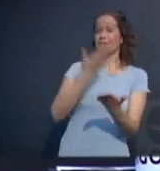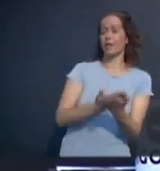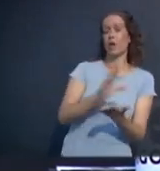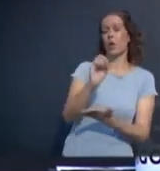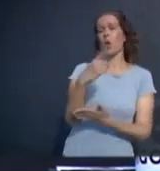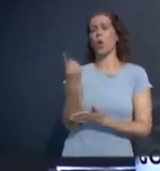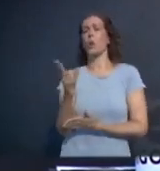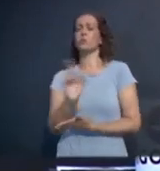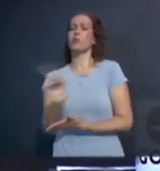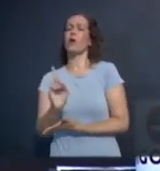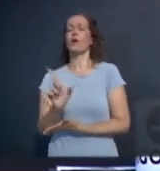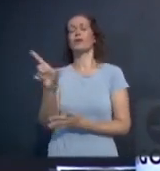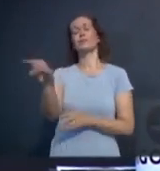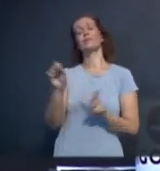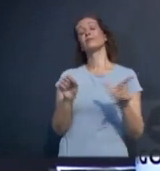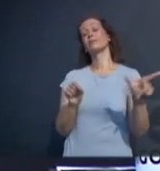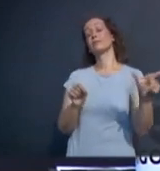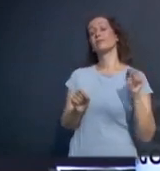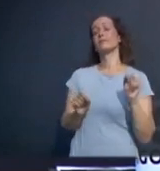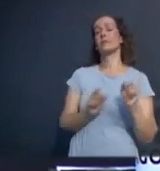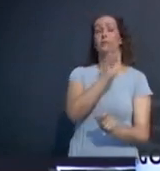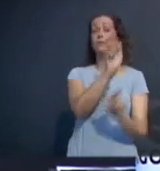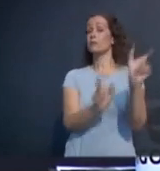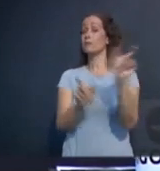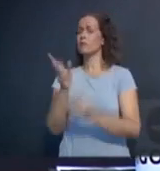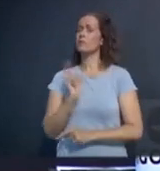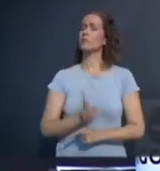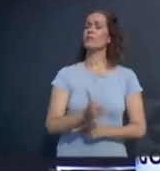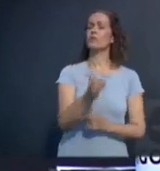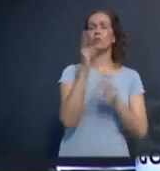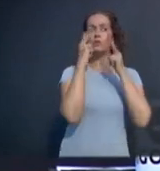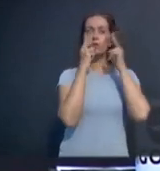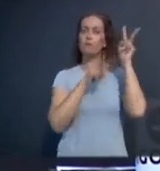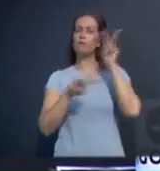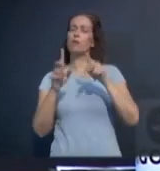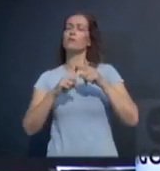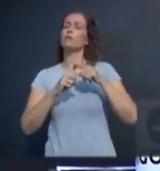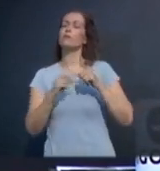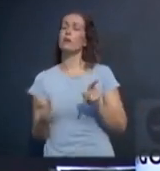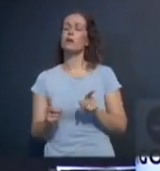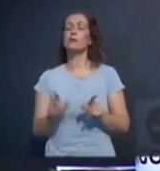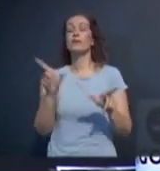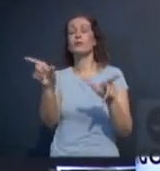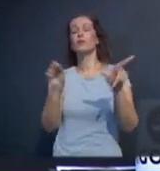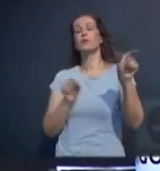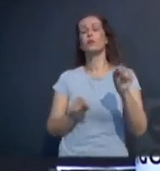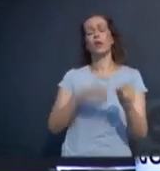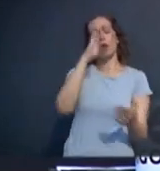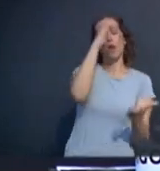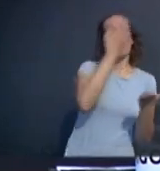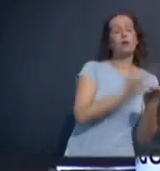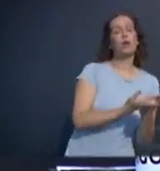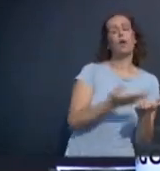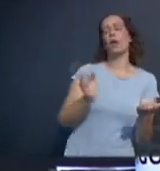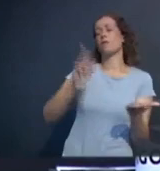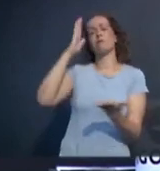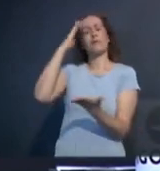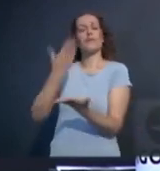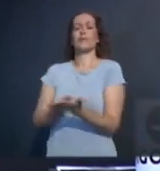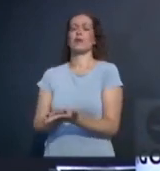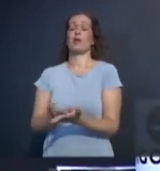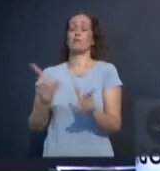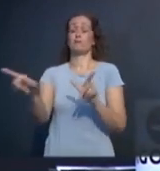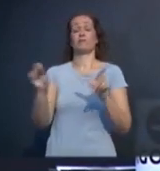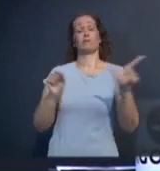continuava. As pessoas continuam vendo, mas depende dela escolher crer. Olha o que está escrito aqui em João 12,